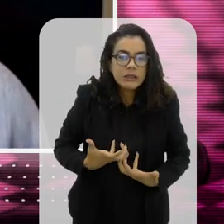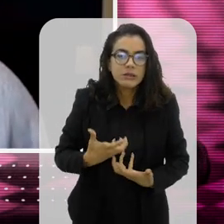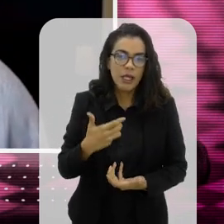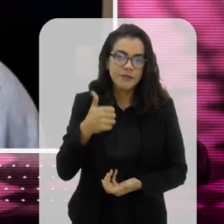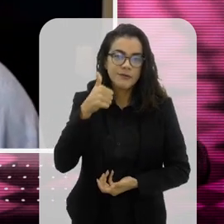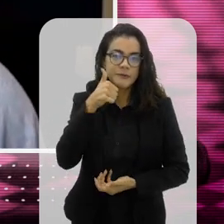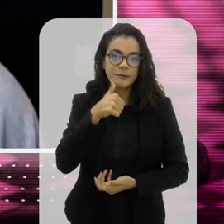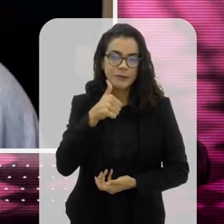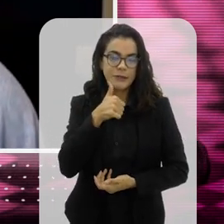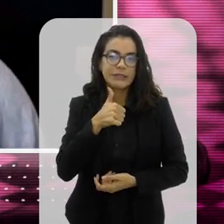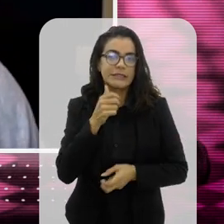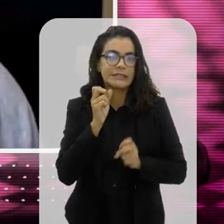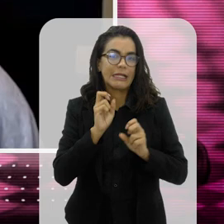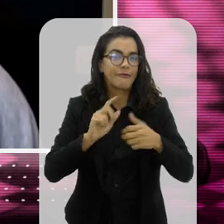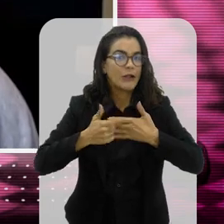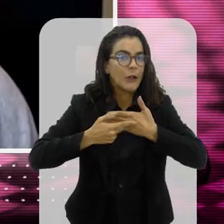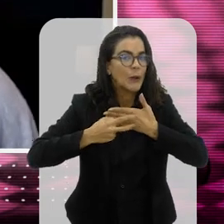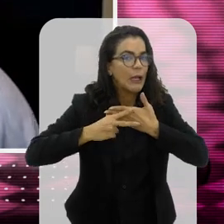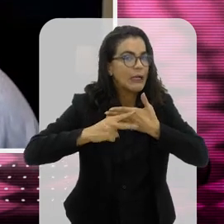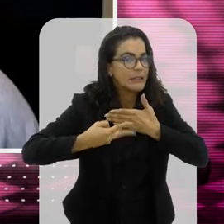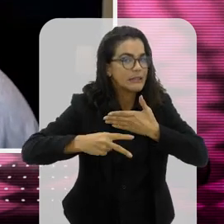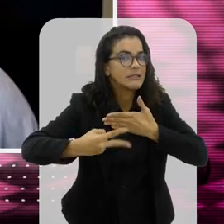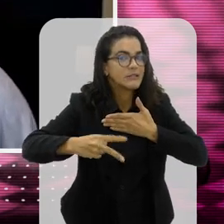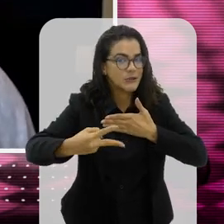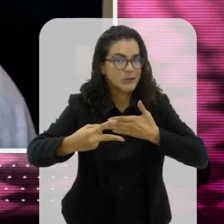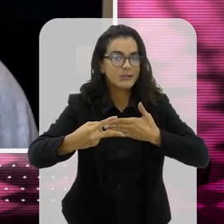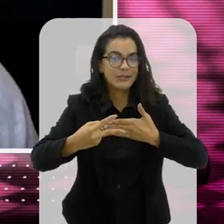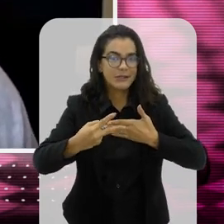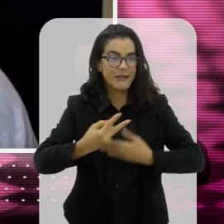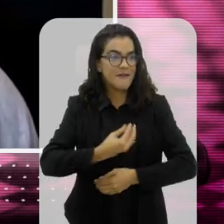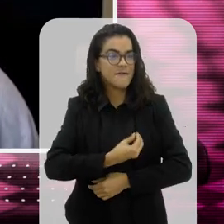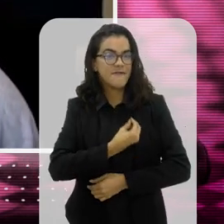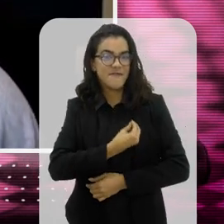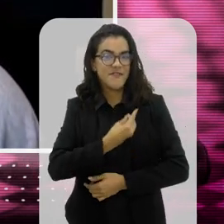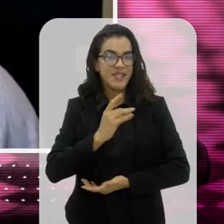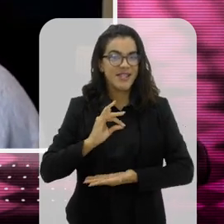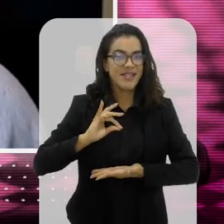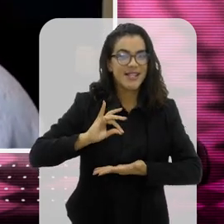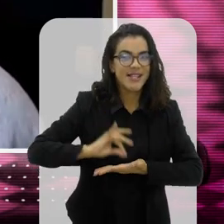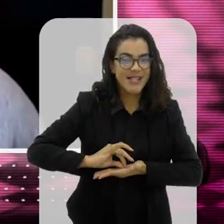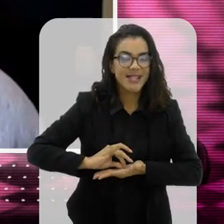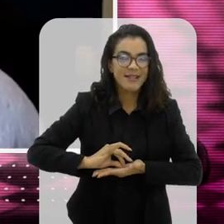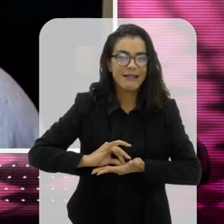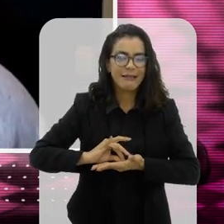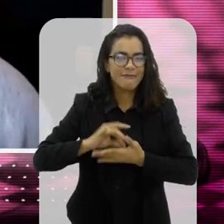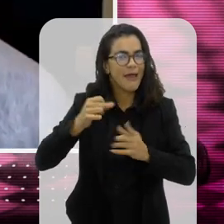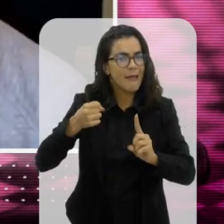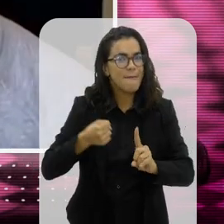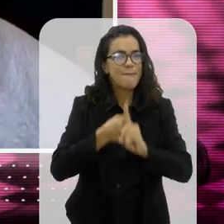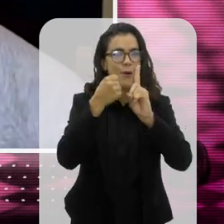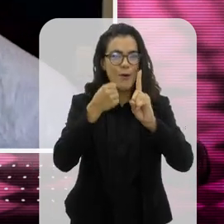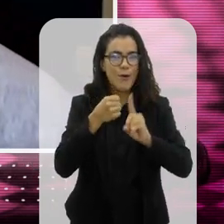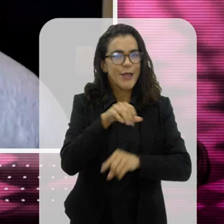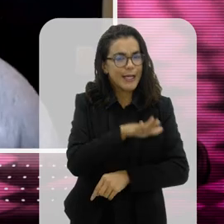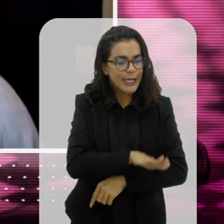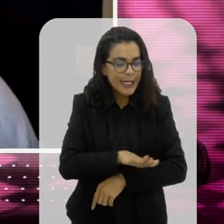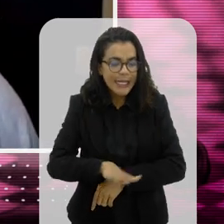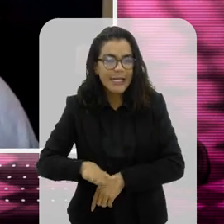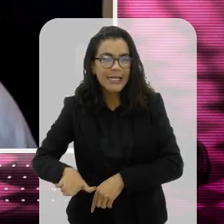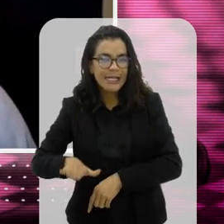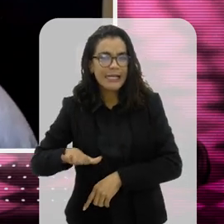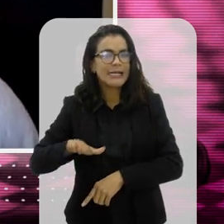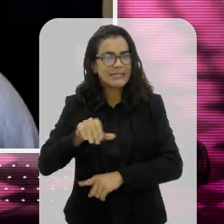exaustão feminina porque a gente está vendo as consequências aí, né, na vida real, e isso vai impactar